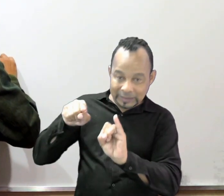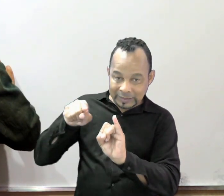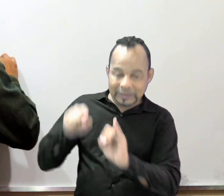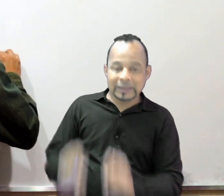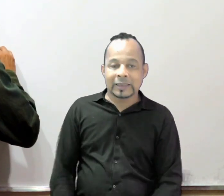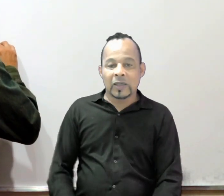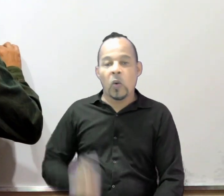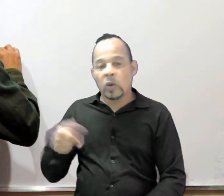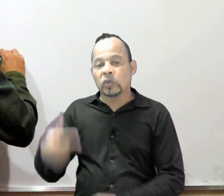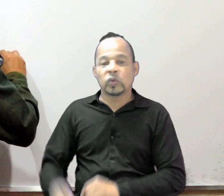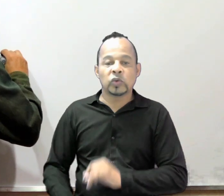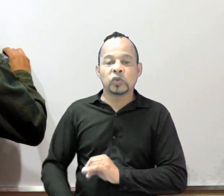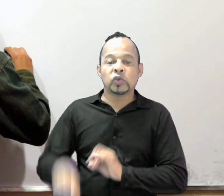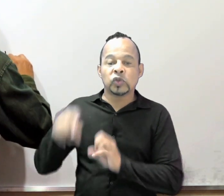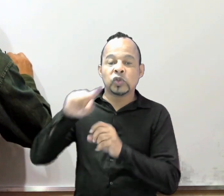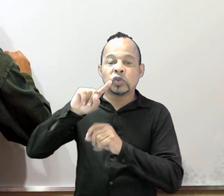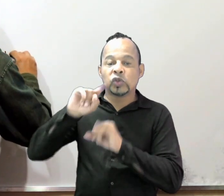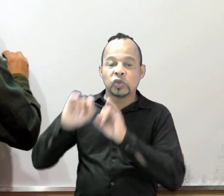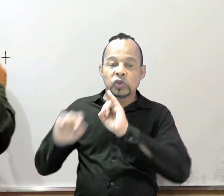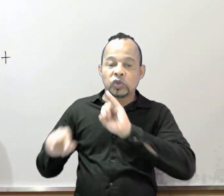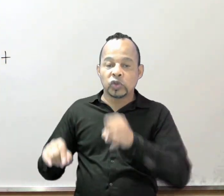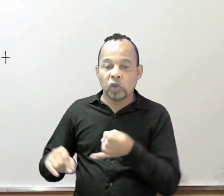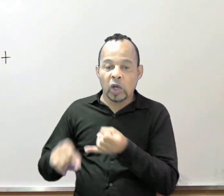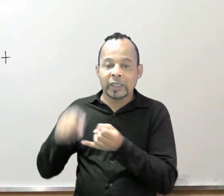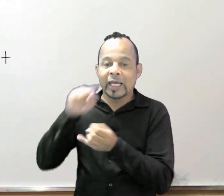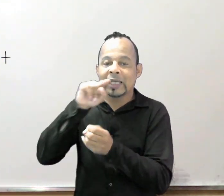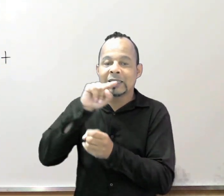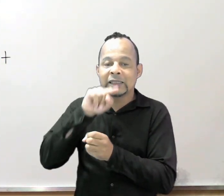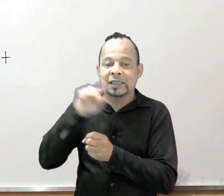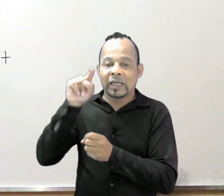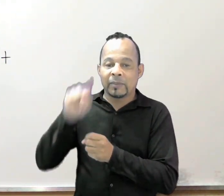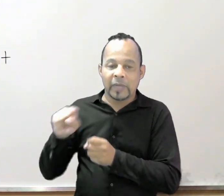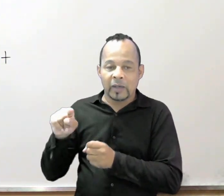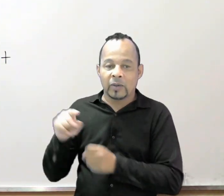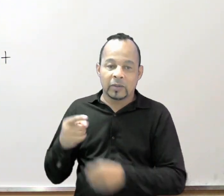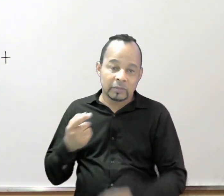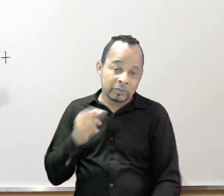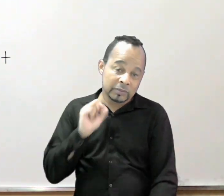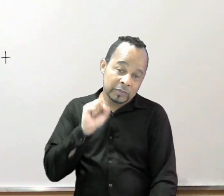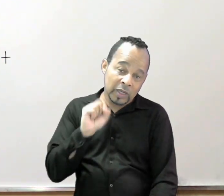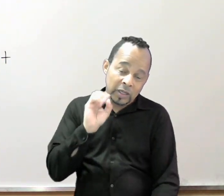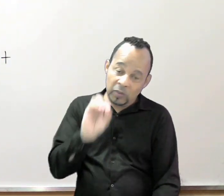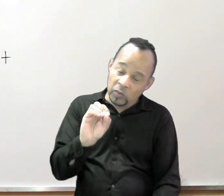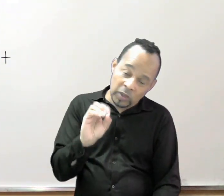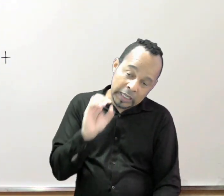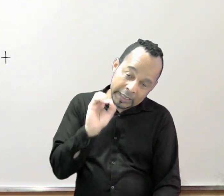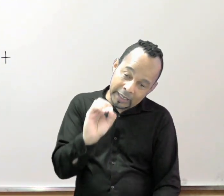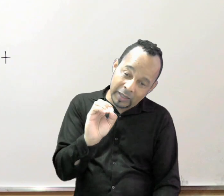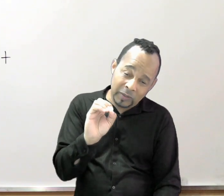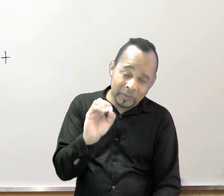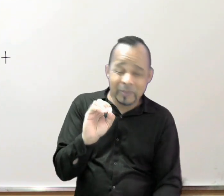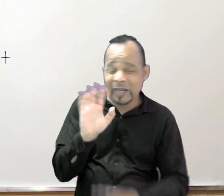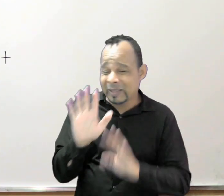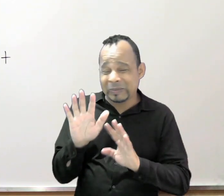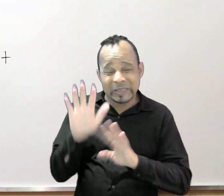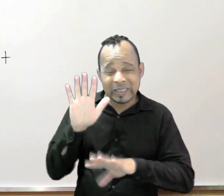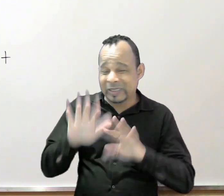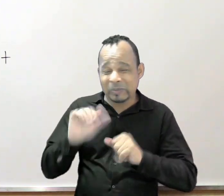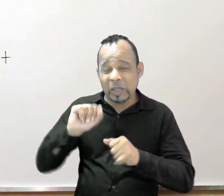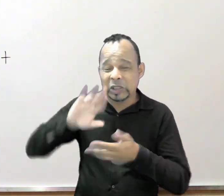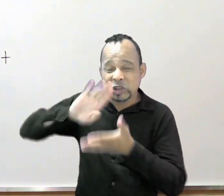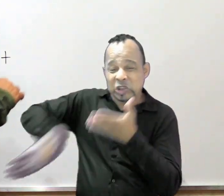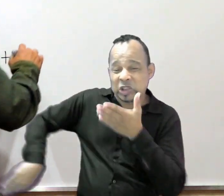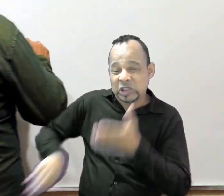3,4 J chapéu mais 0, que eu posso escrever ou não. Vou colocar aqui, mas poderia